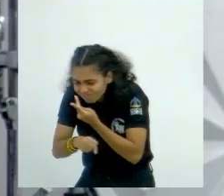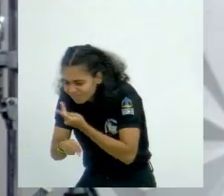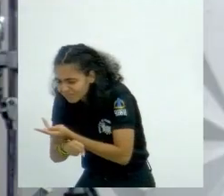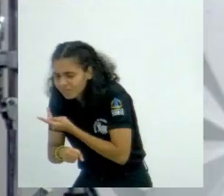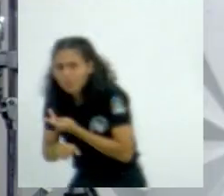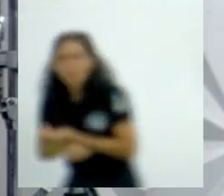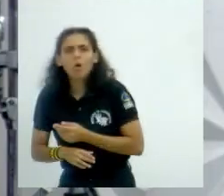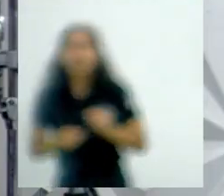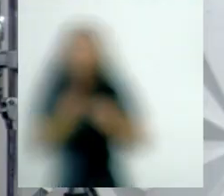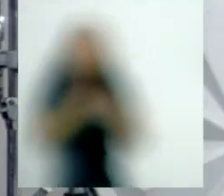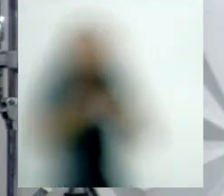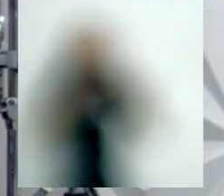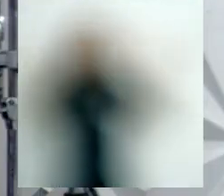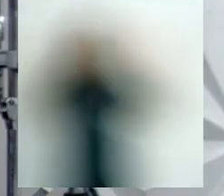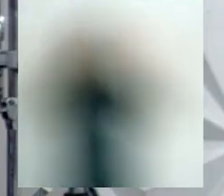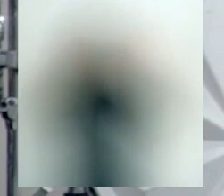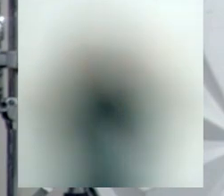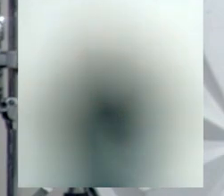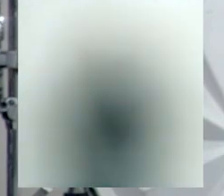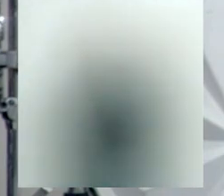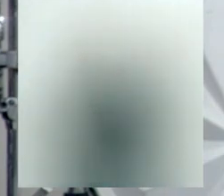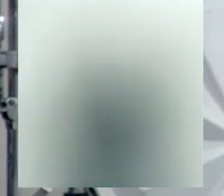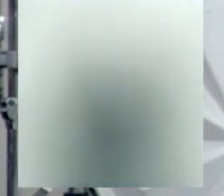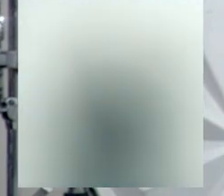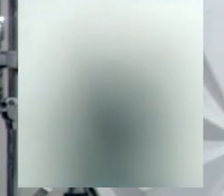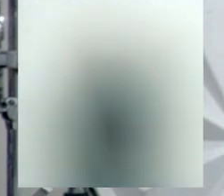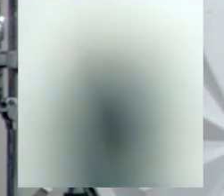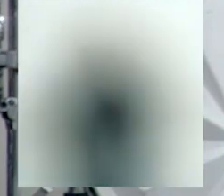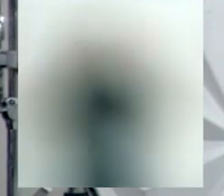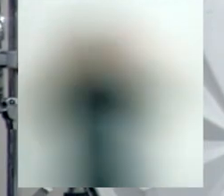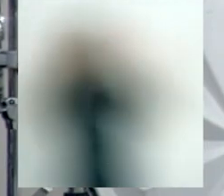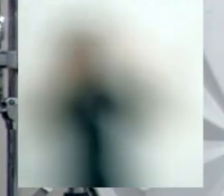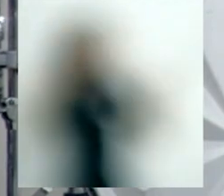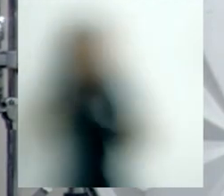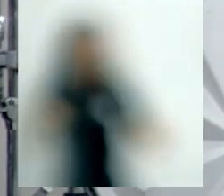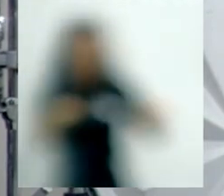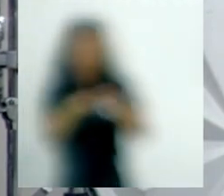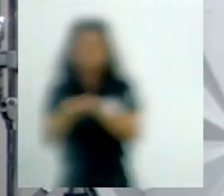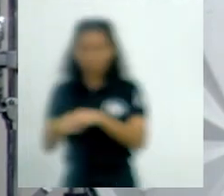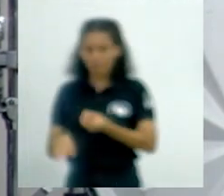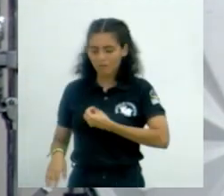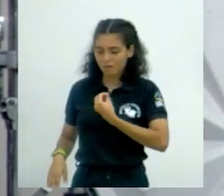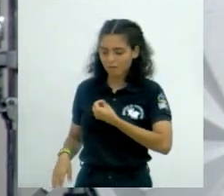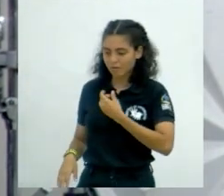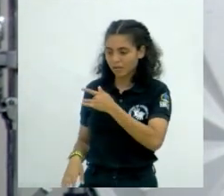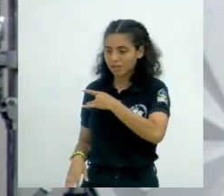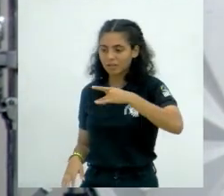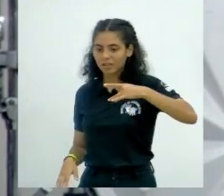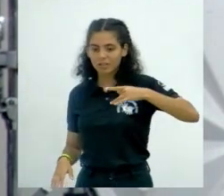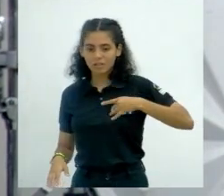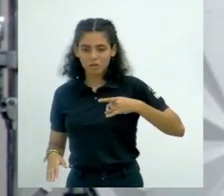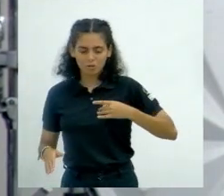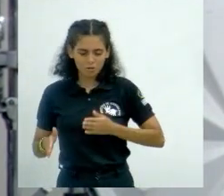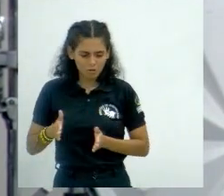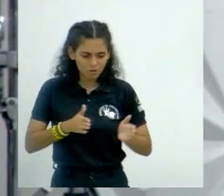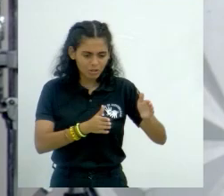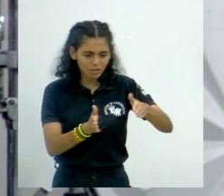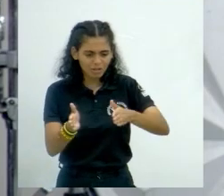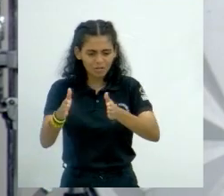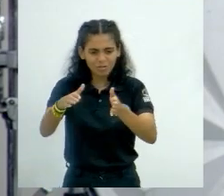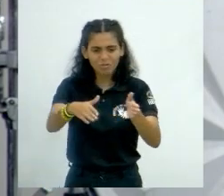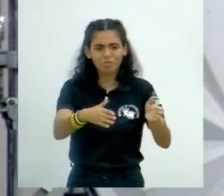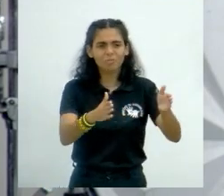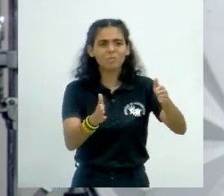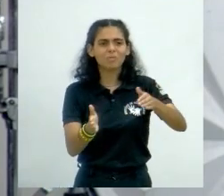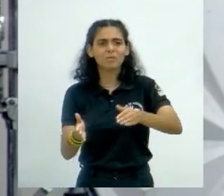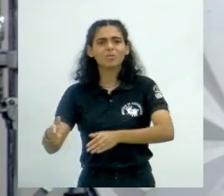vida, vida plena e saúde. E o texto bíblico é muito claro que isso é alcançado quando a gente teme ao